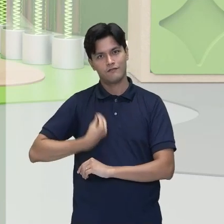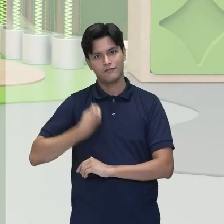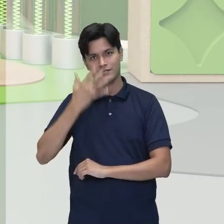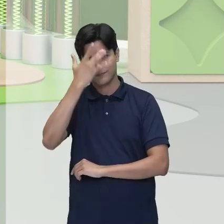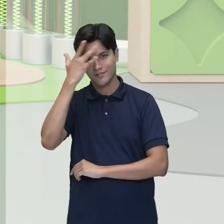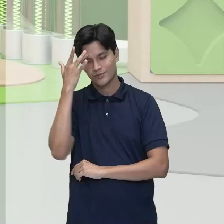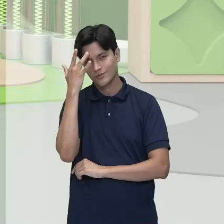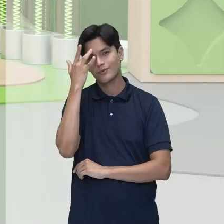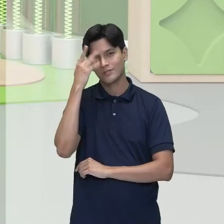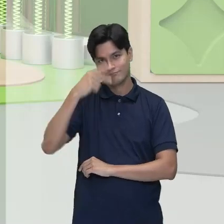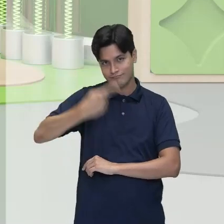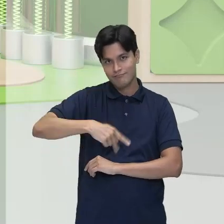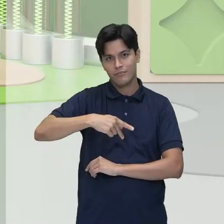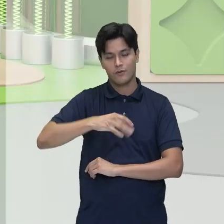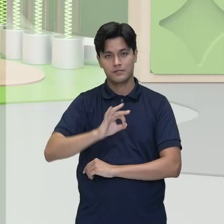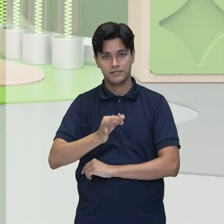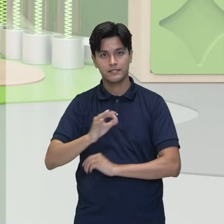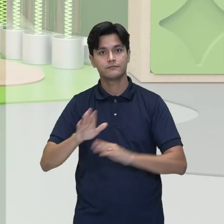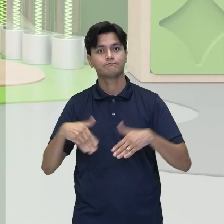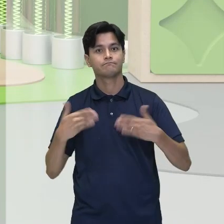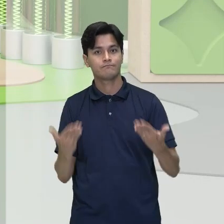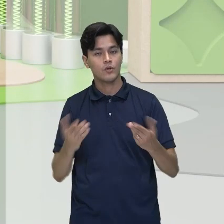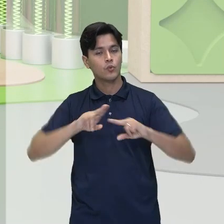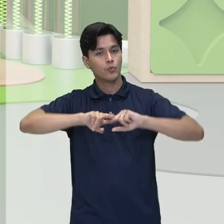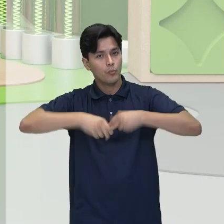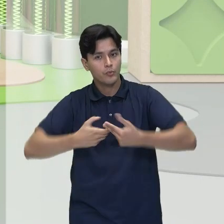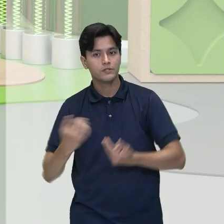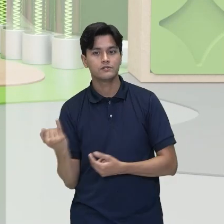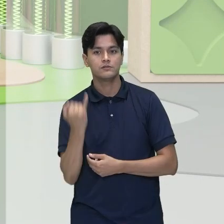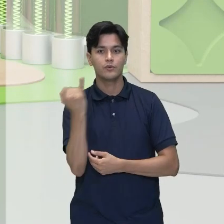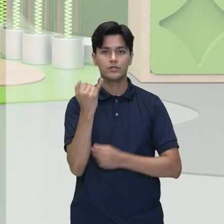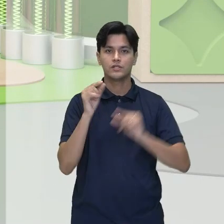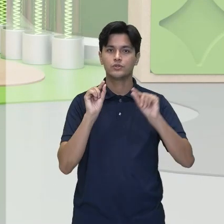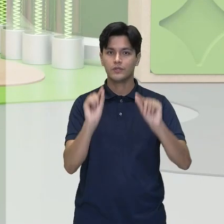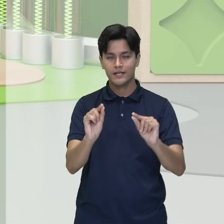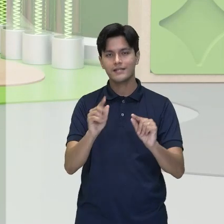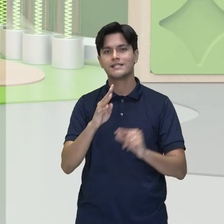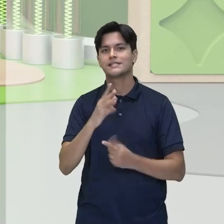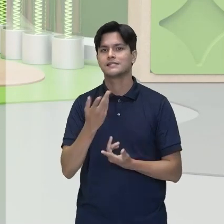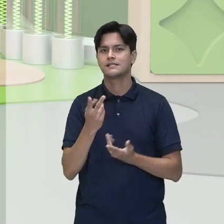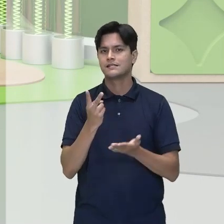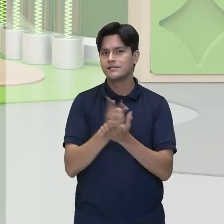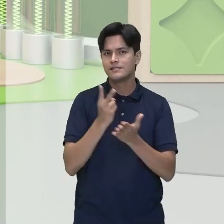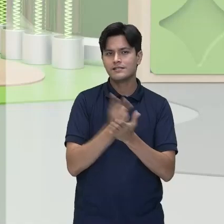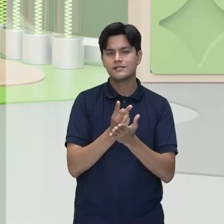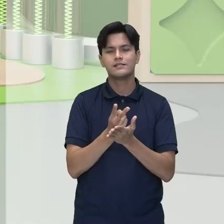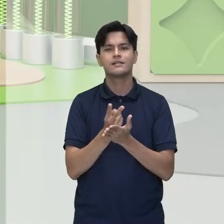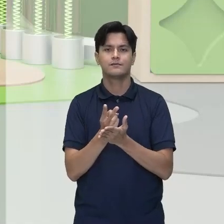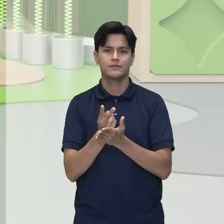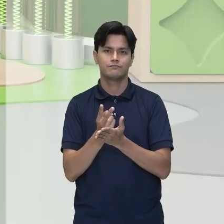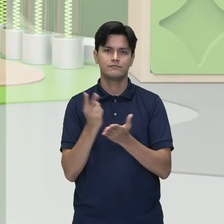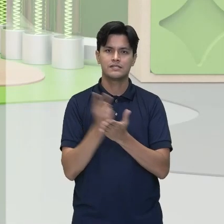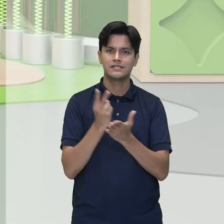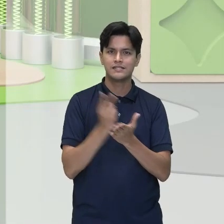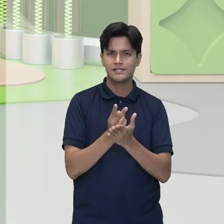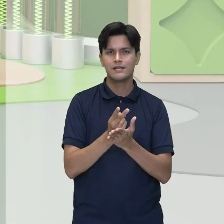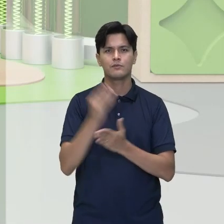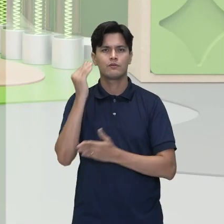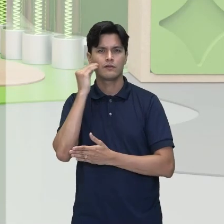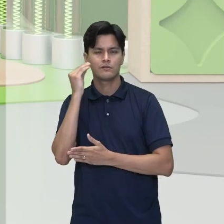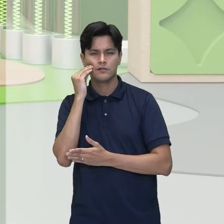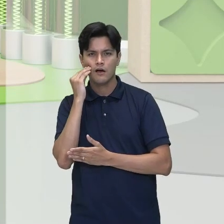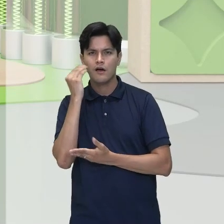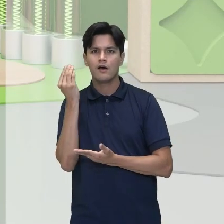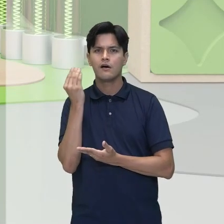regiões, tá? Então, por isso que é importante a gente estar sempre, né, buscando aí meios, formas de diminuir esses impactos,